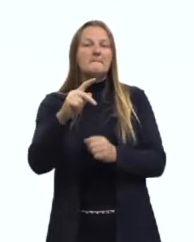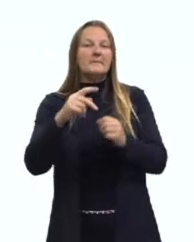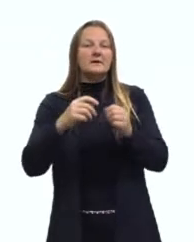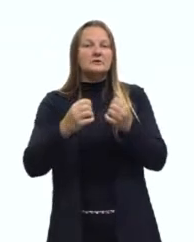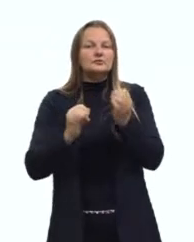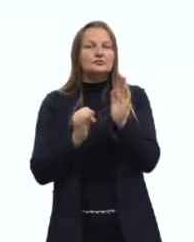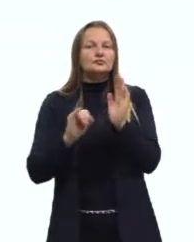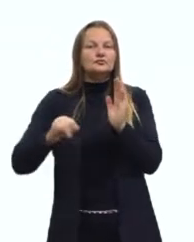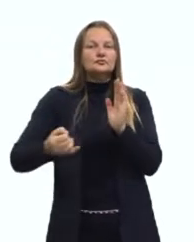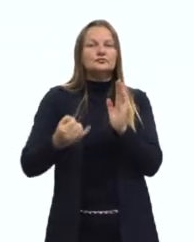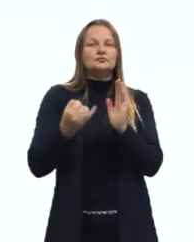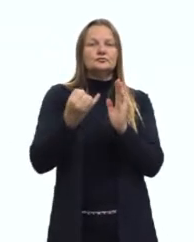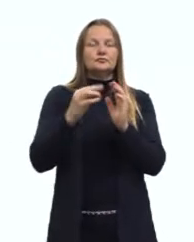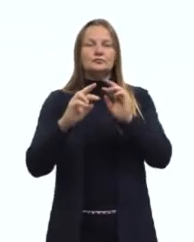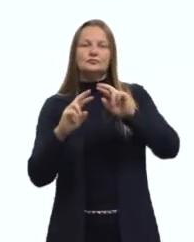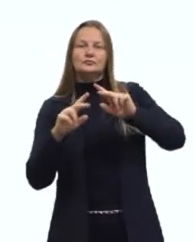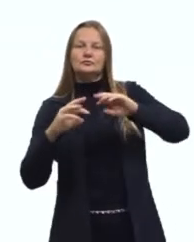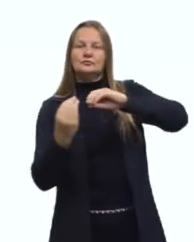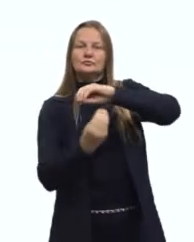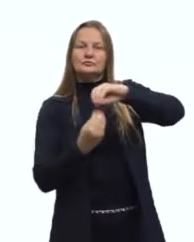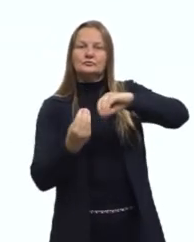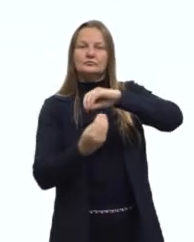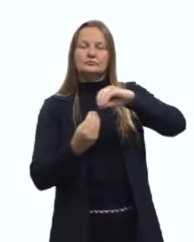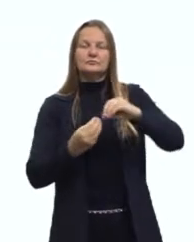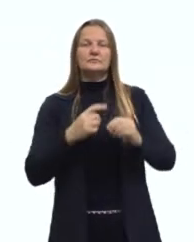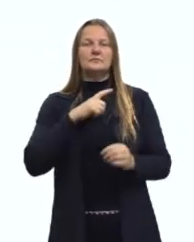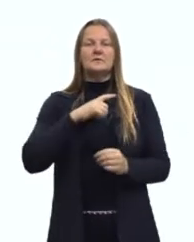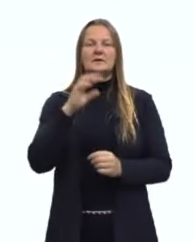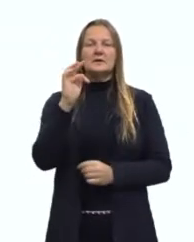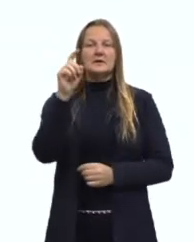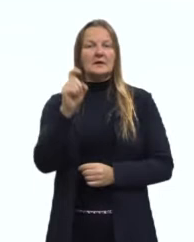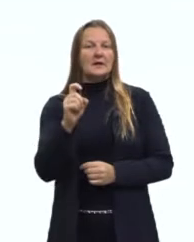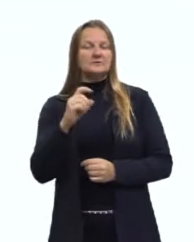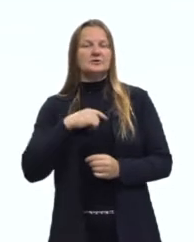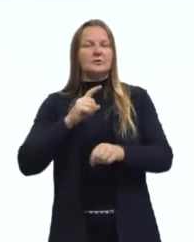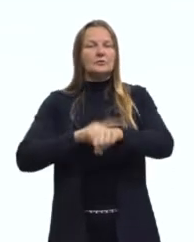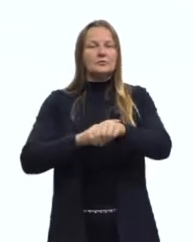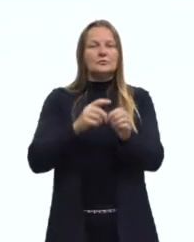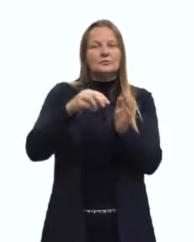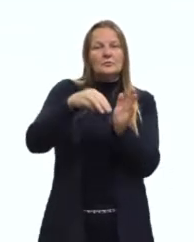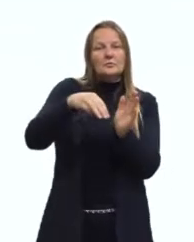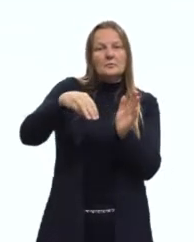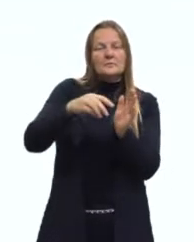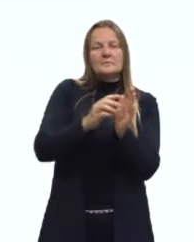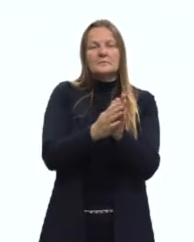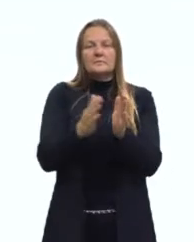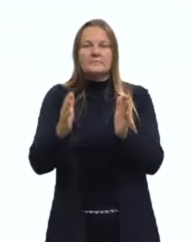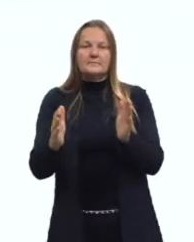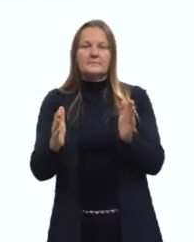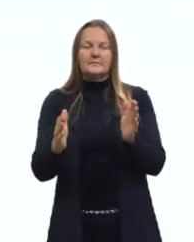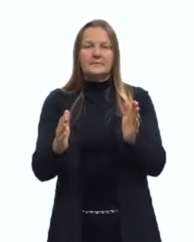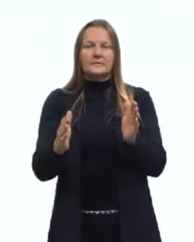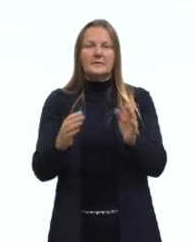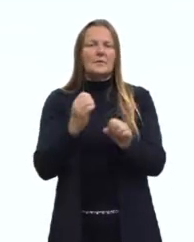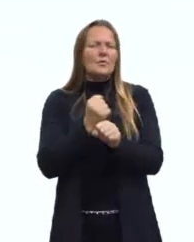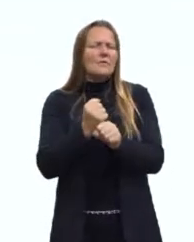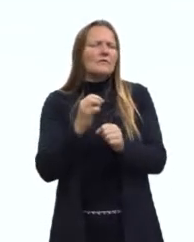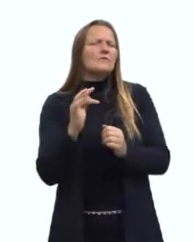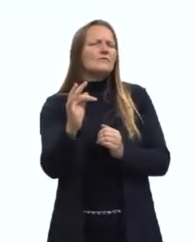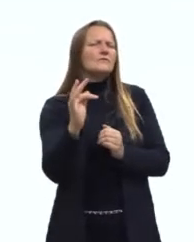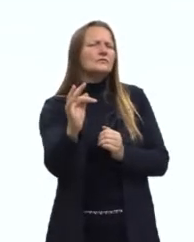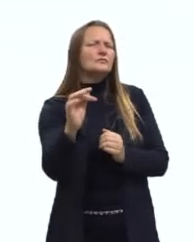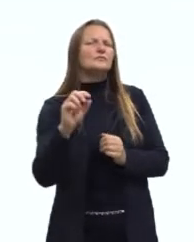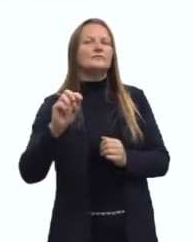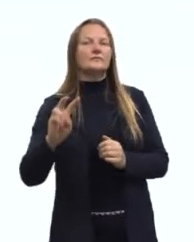compostos com taxa e por um período de tempo n produz um valor futuro ver